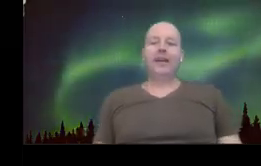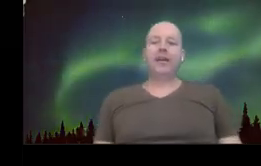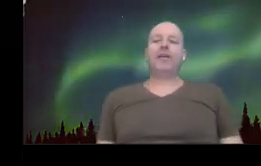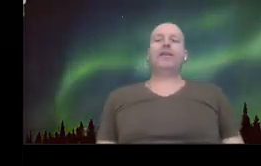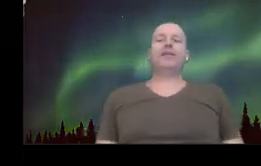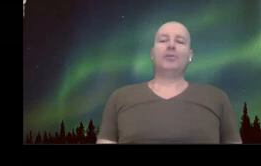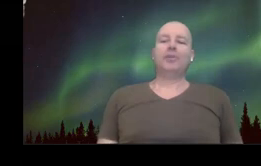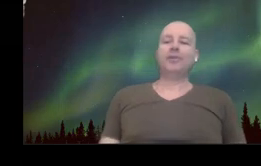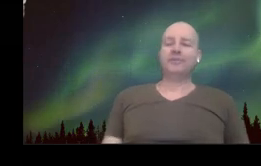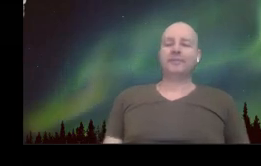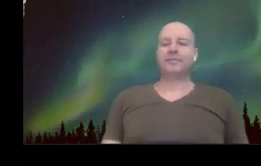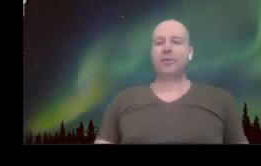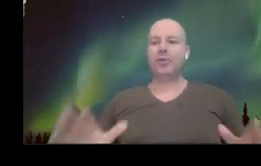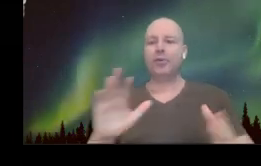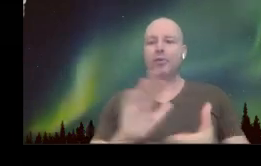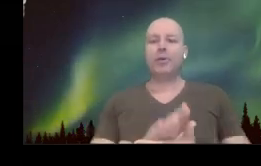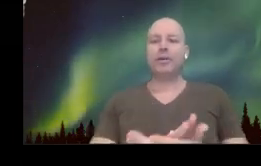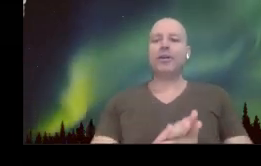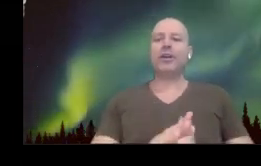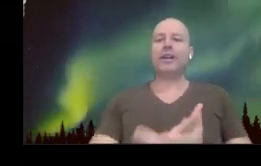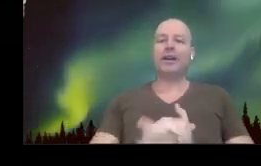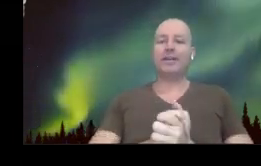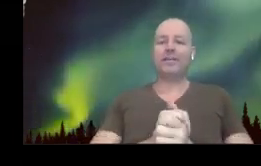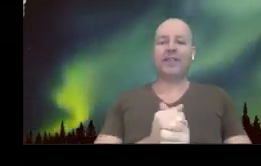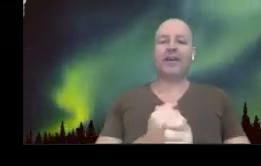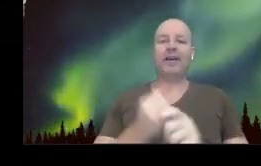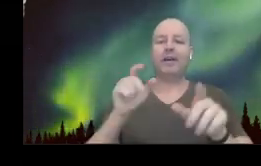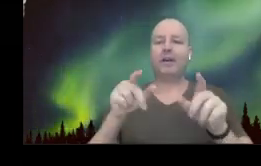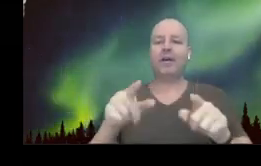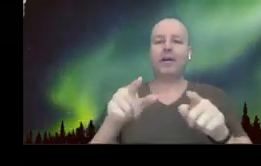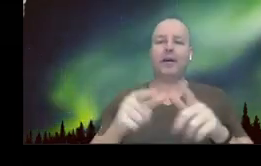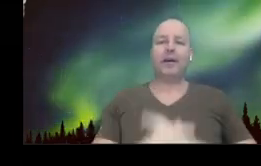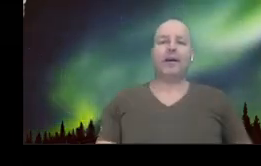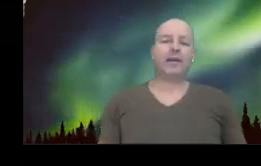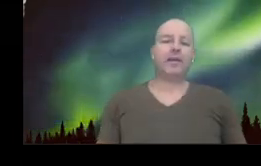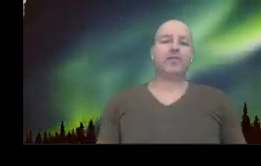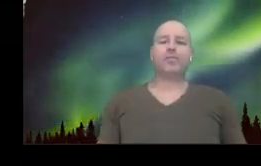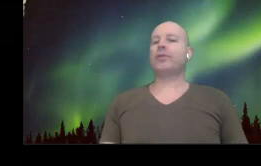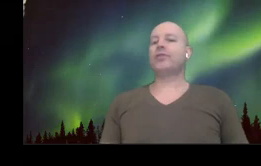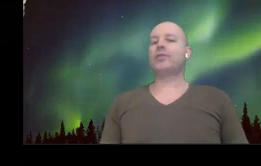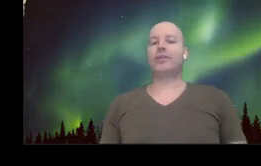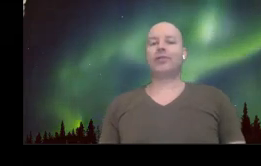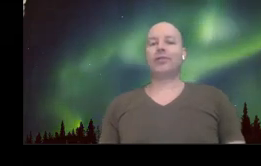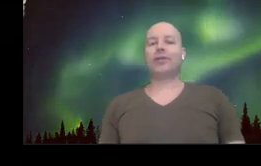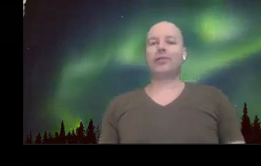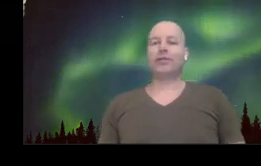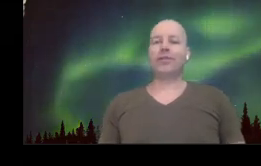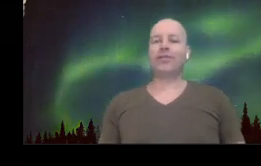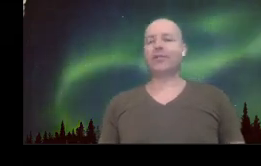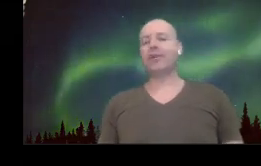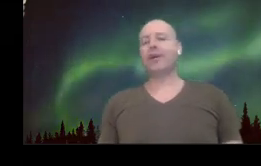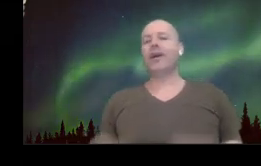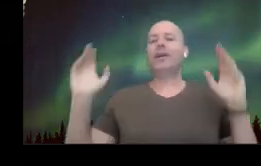Fala, galera, tudo bom? Última aula teórica, tá? Áreas protegidas e unidades